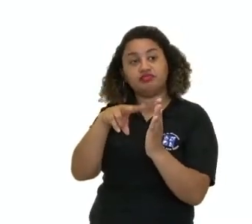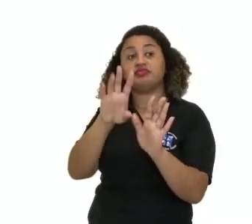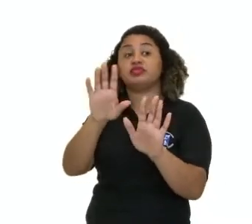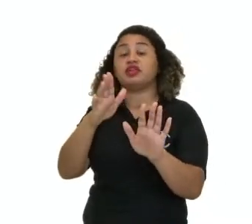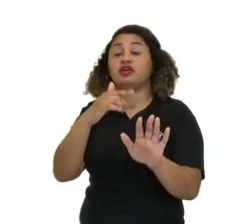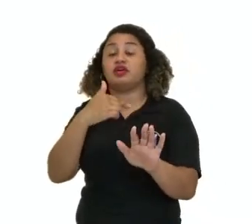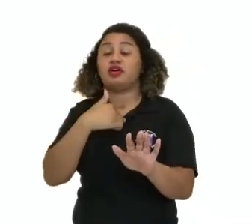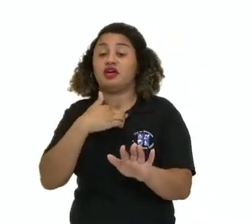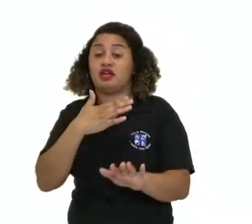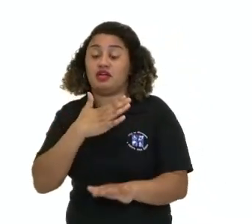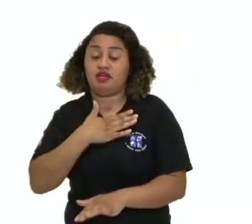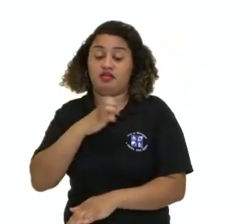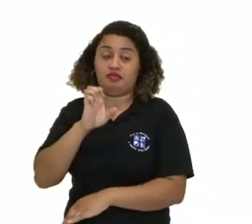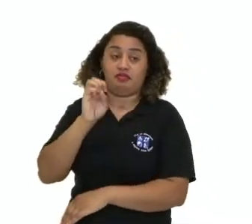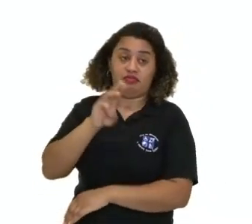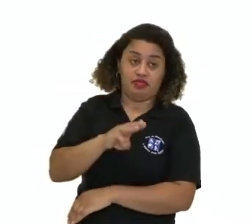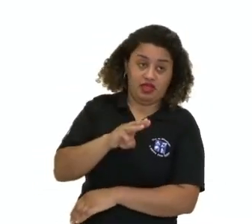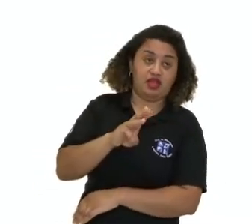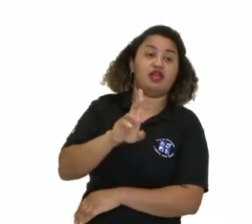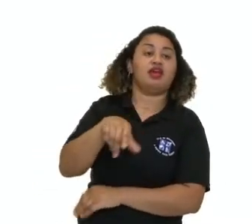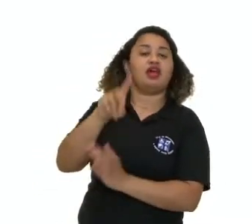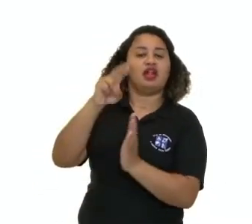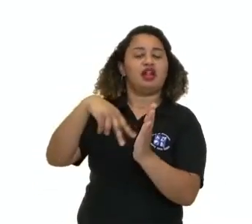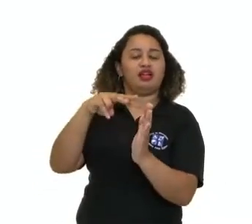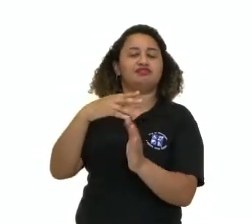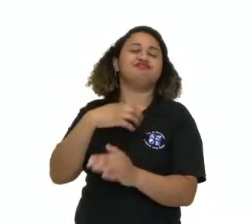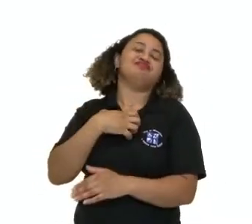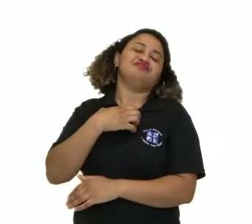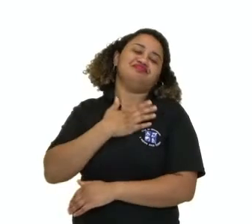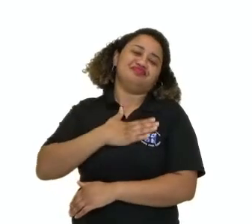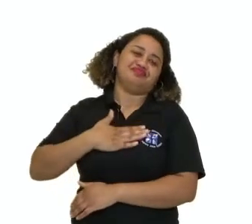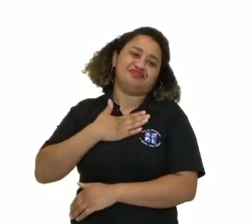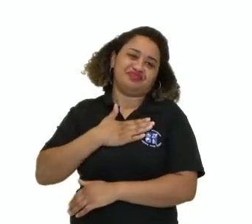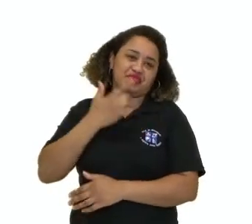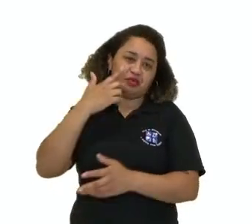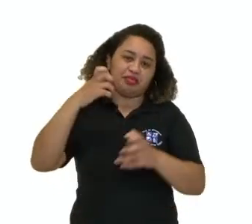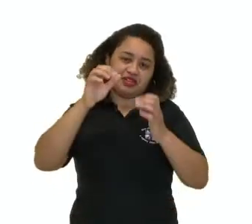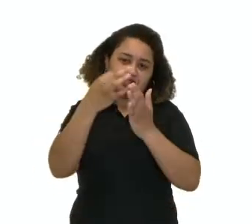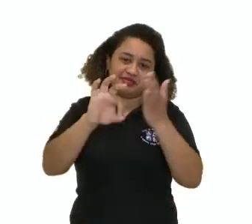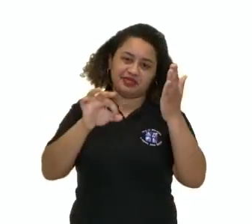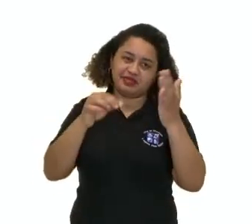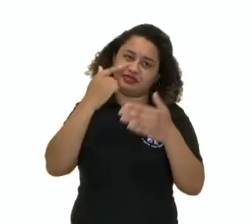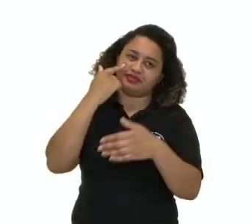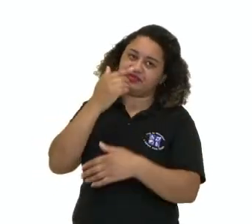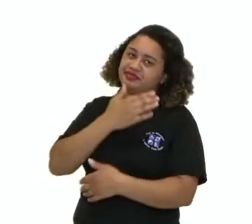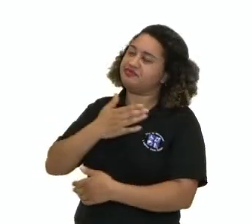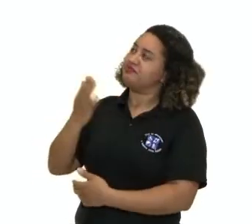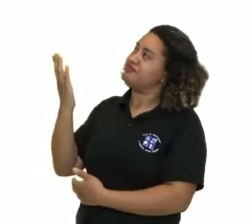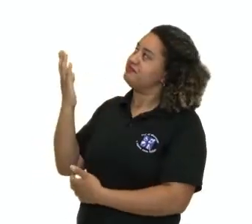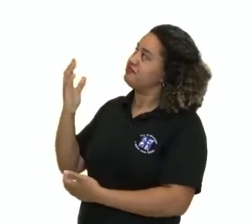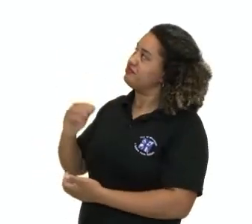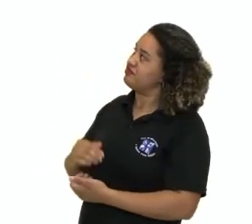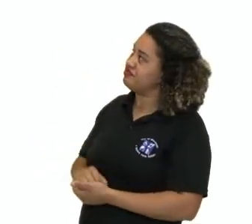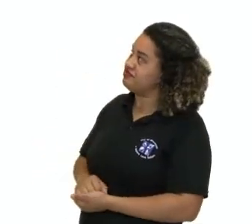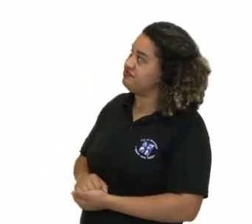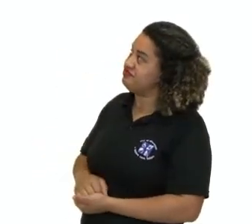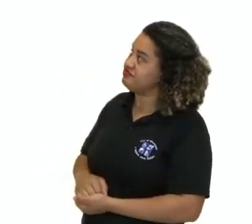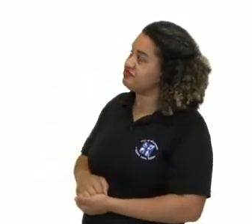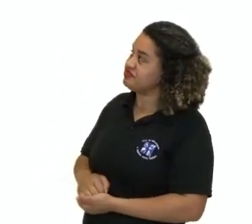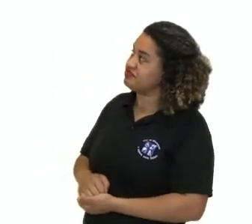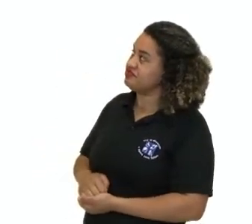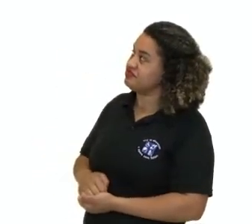mim, vírgula, ó, terminou a frase. Ler é sempre um prazer. Então, ó, O garoto pediu para eu ler a